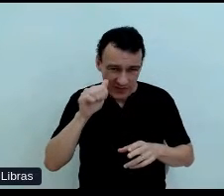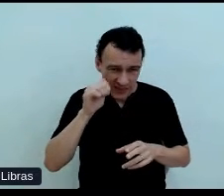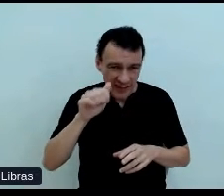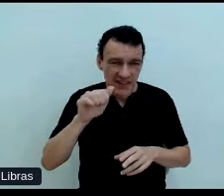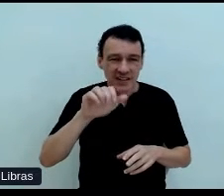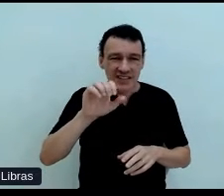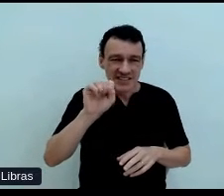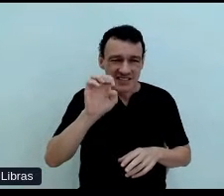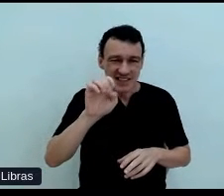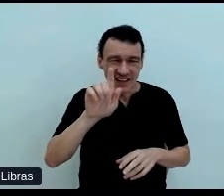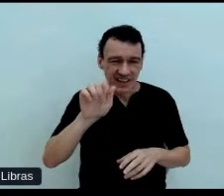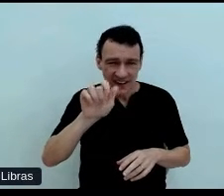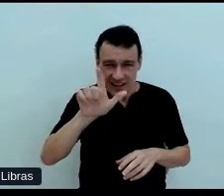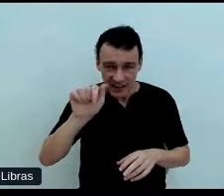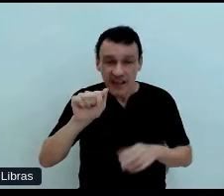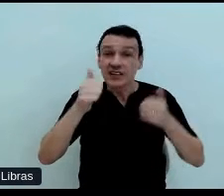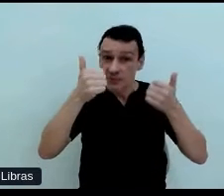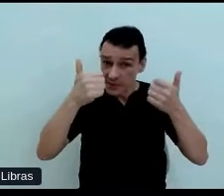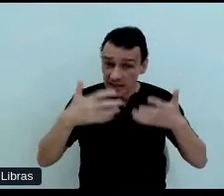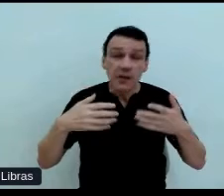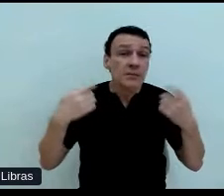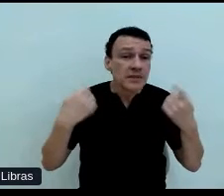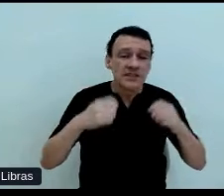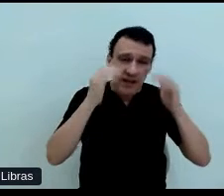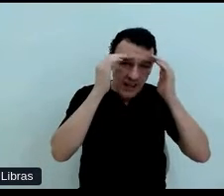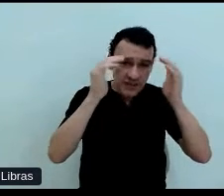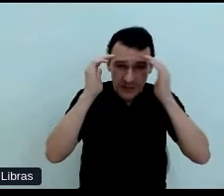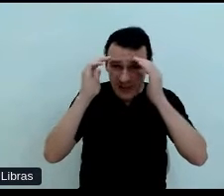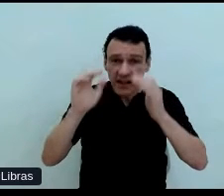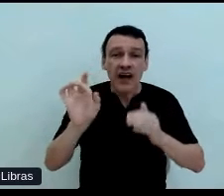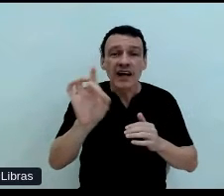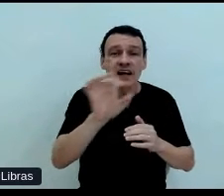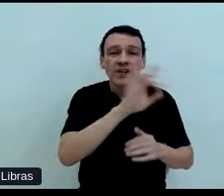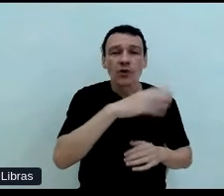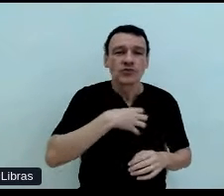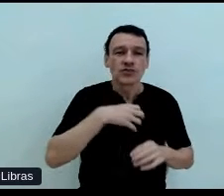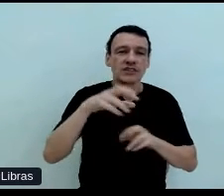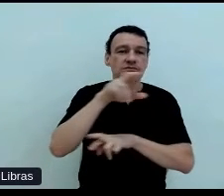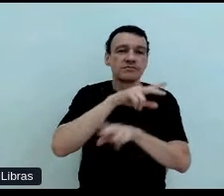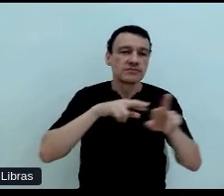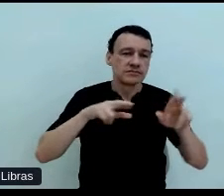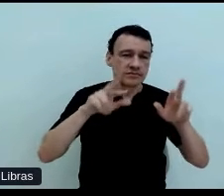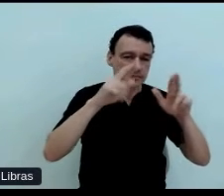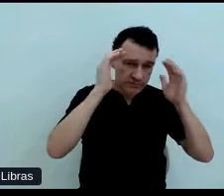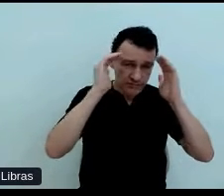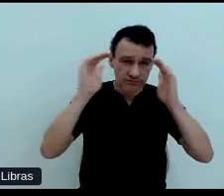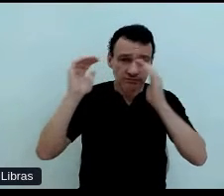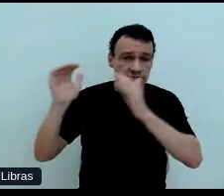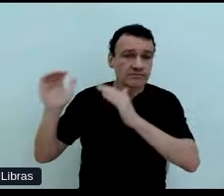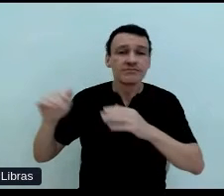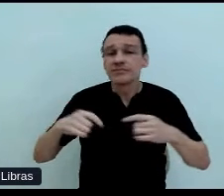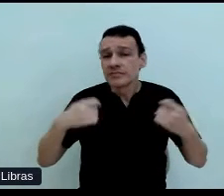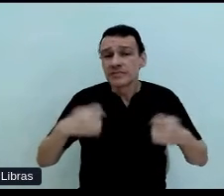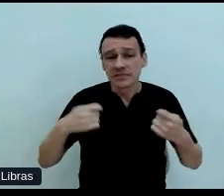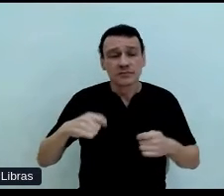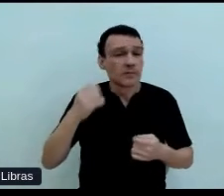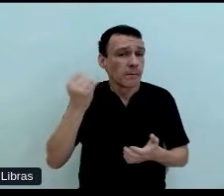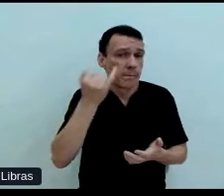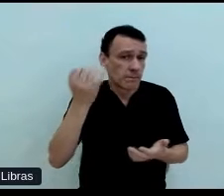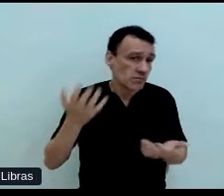E somente assim o ser humano ele passa realmente a ser reconhecido plenamente